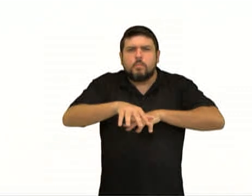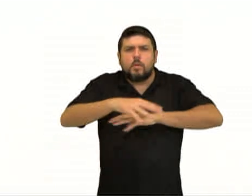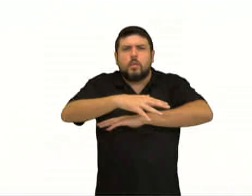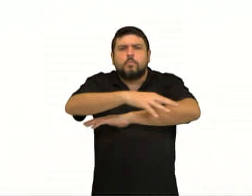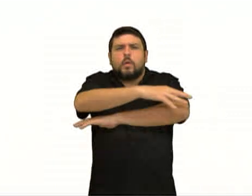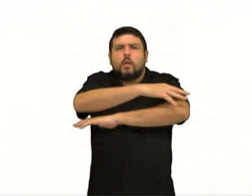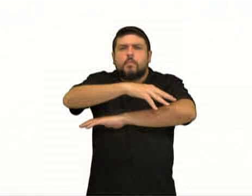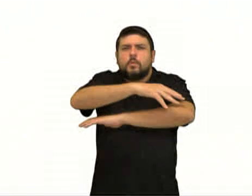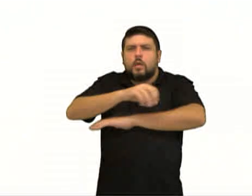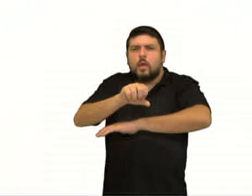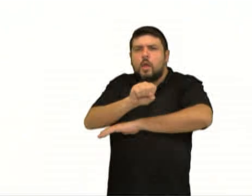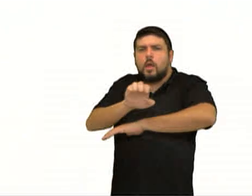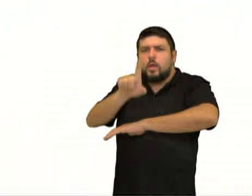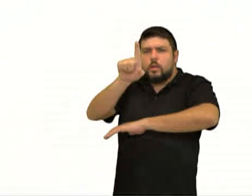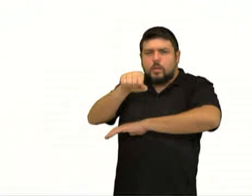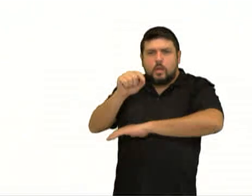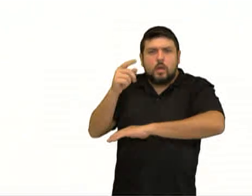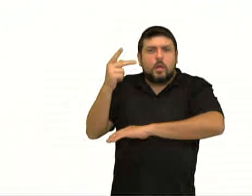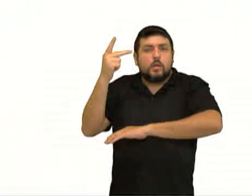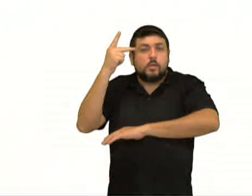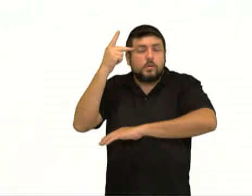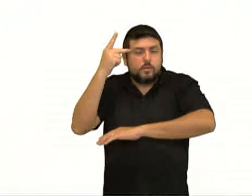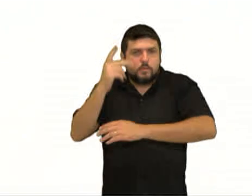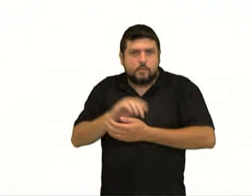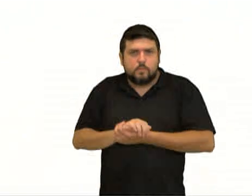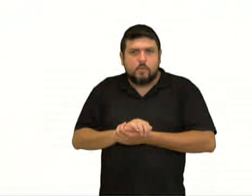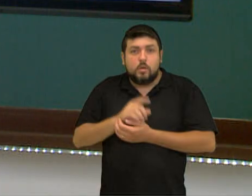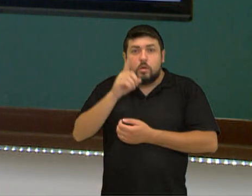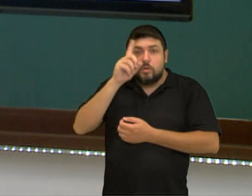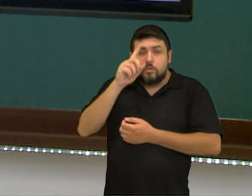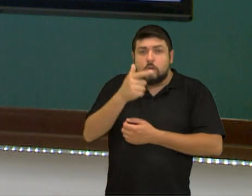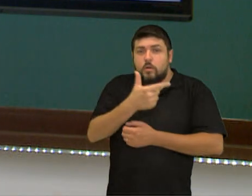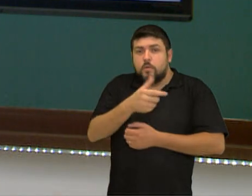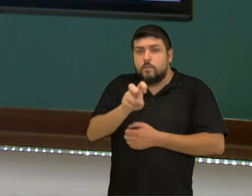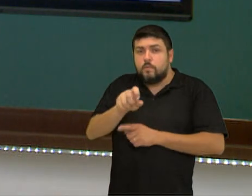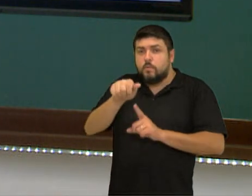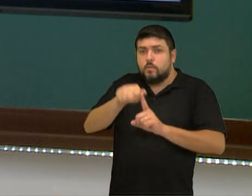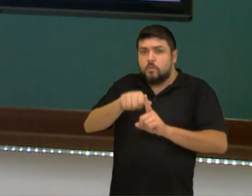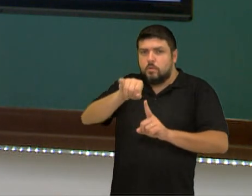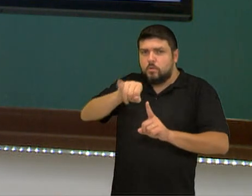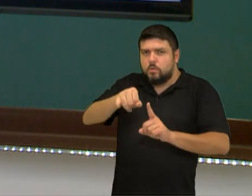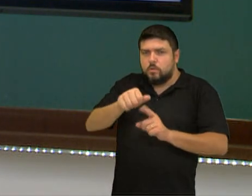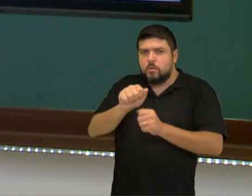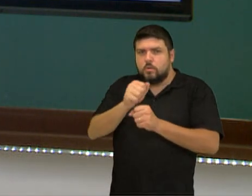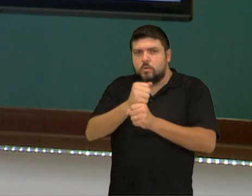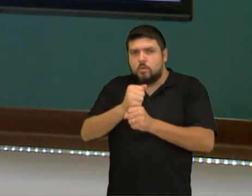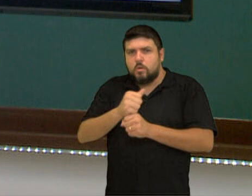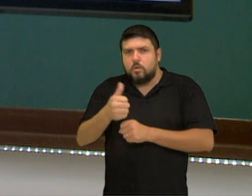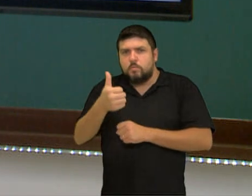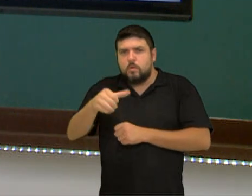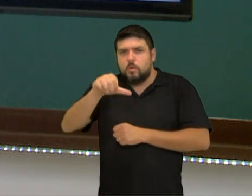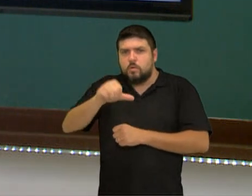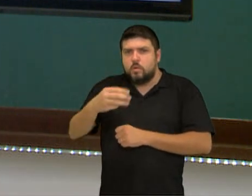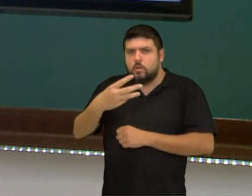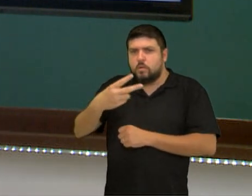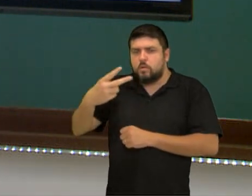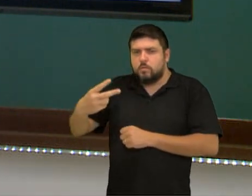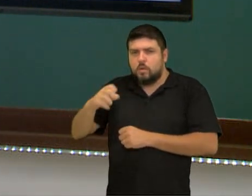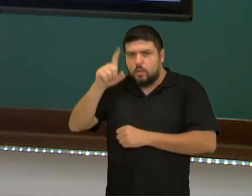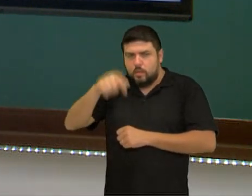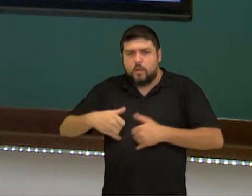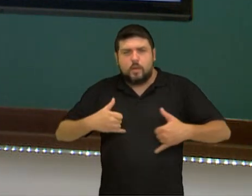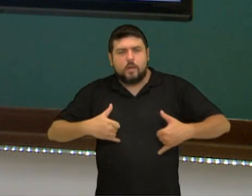centro da cidade de São Paulo, lá em 25 de janeiro de 1932, aniversário da cidade de São Paulo,